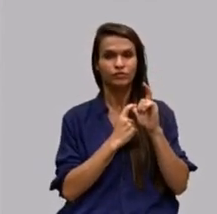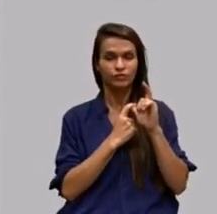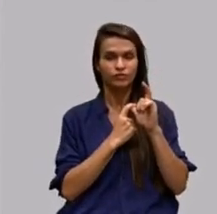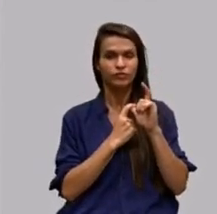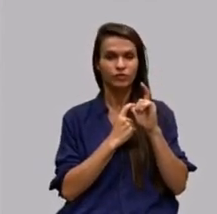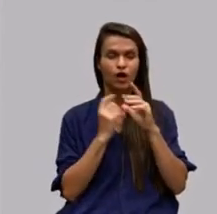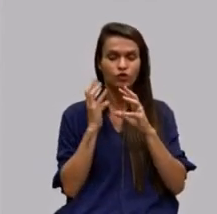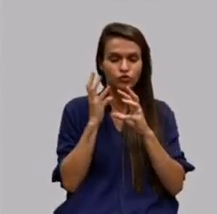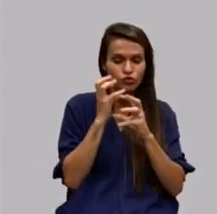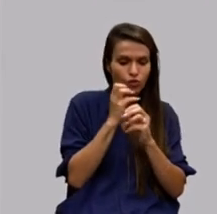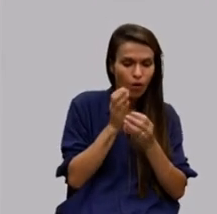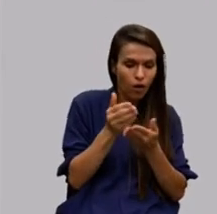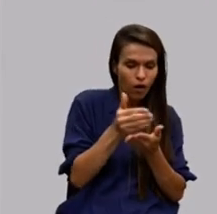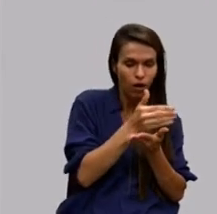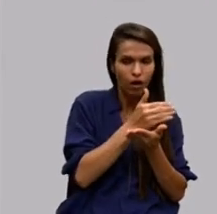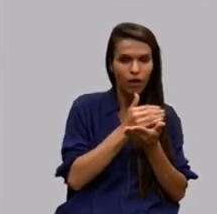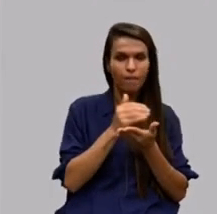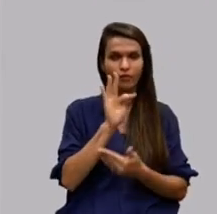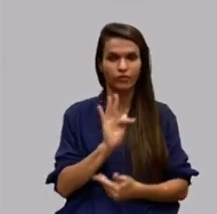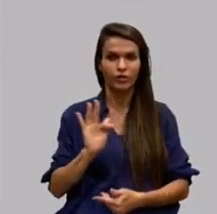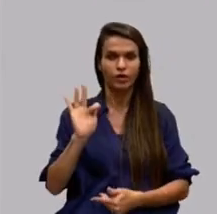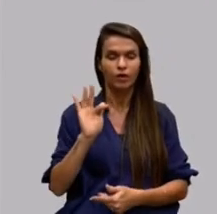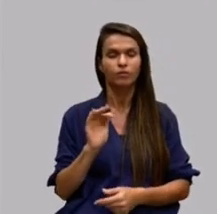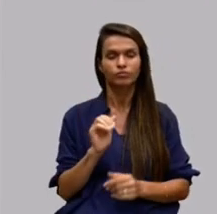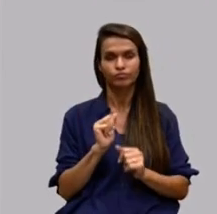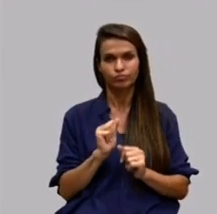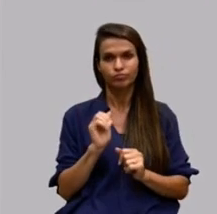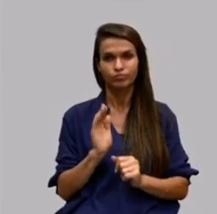lá pela União. Pode ir em frente.